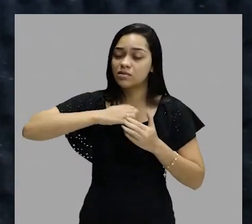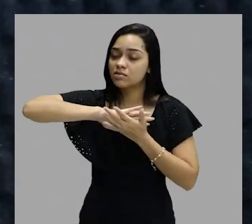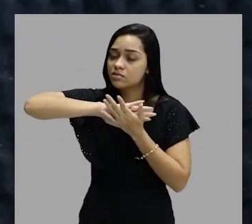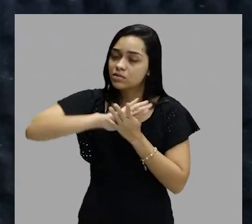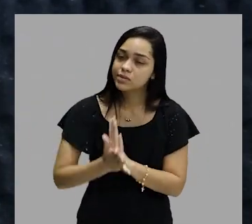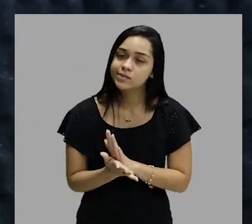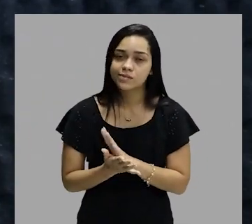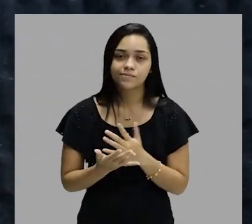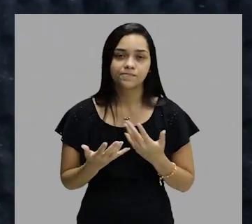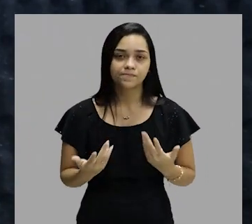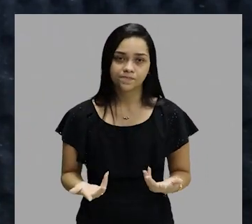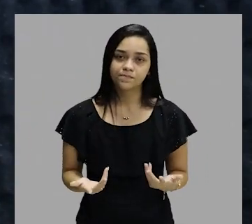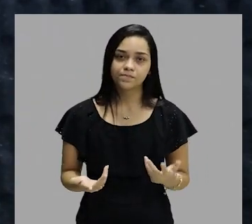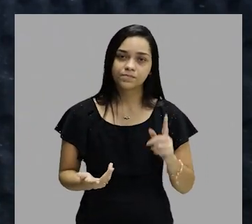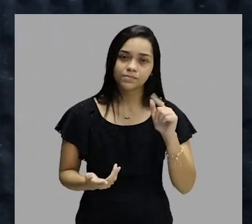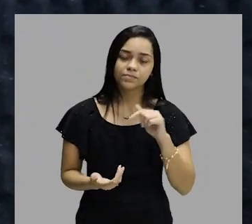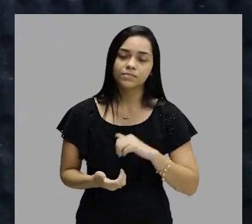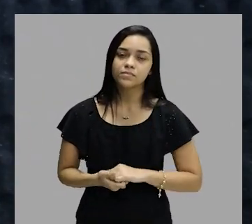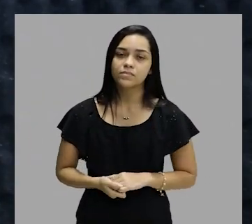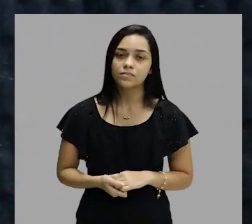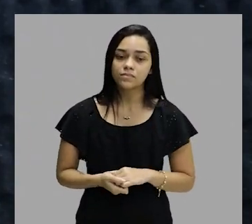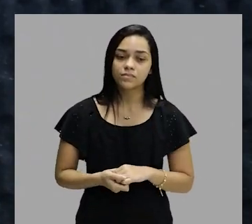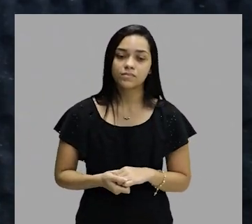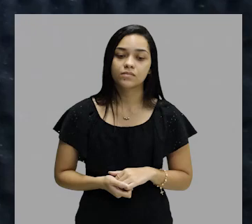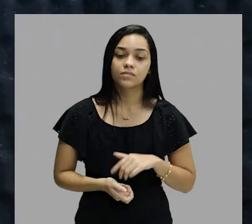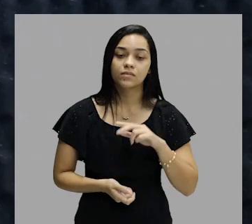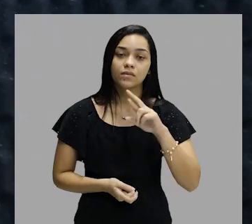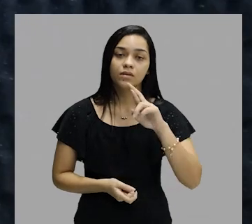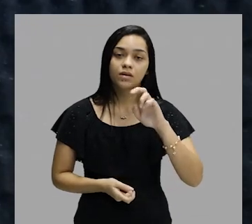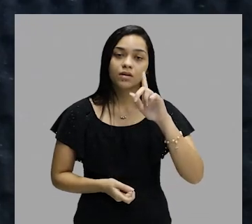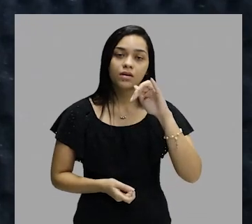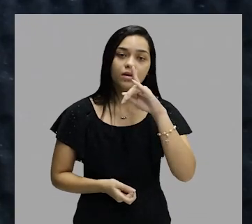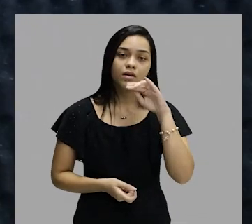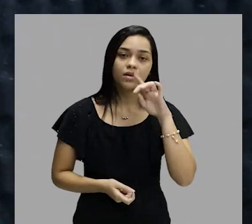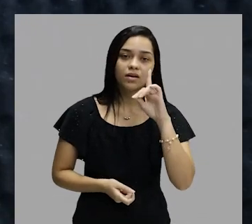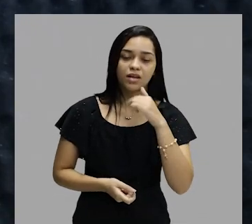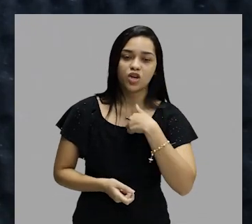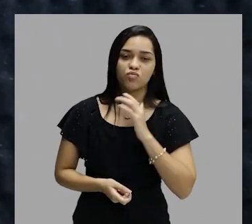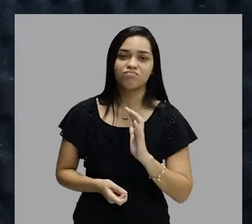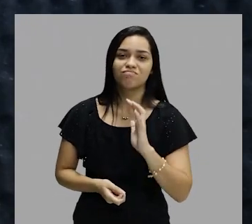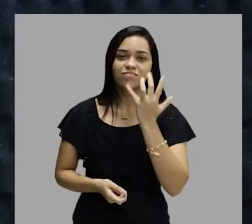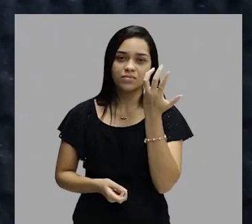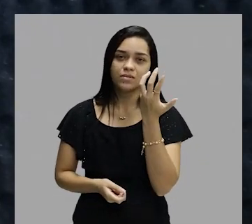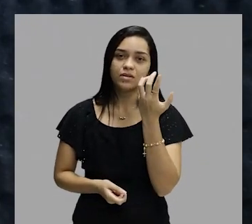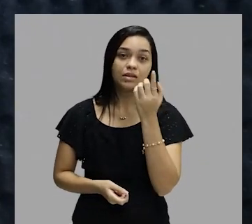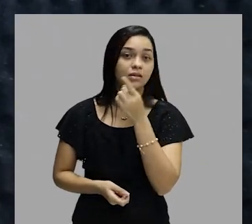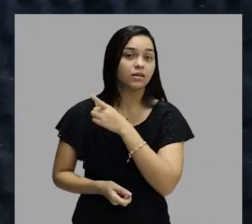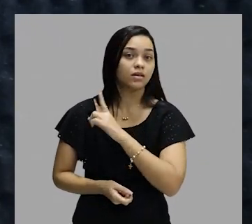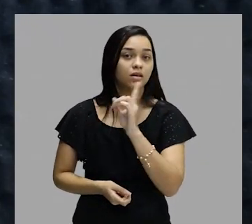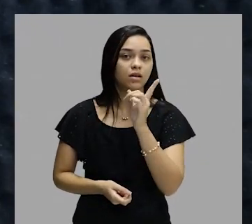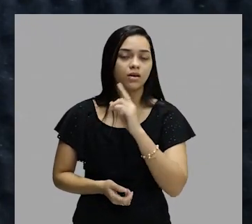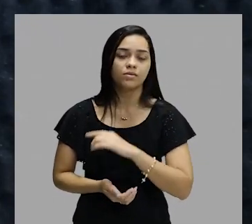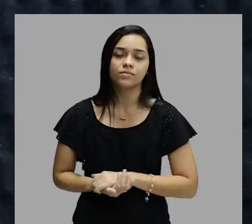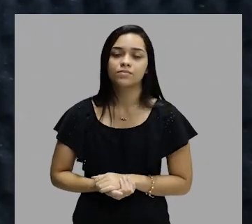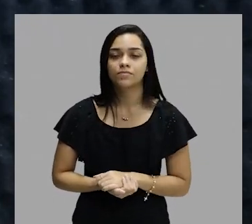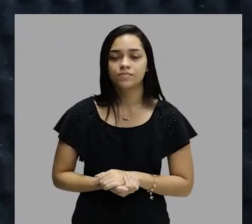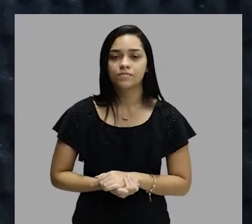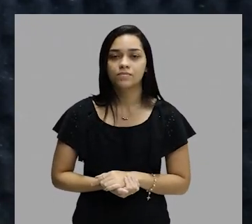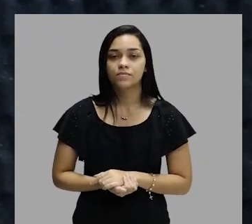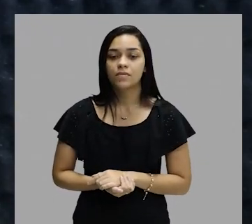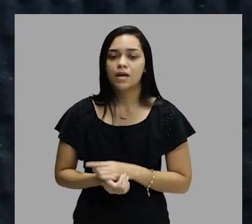eu estou arrasado. Tá? I realize parece com eu realizei, e não é. Realize